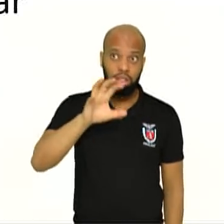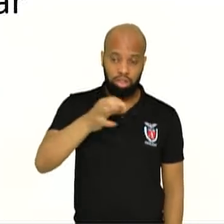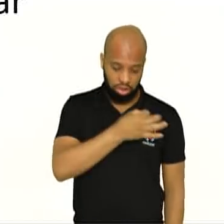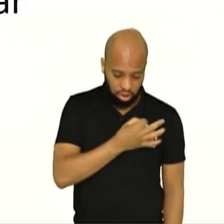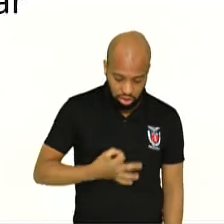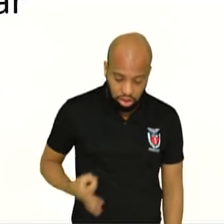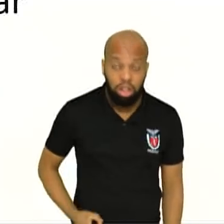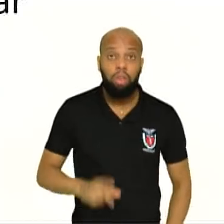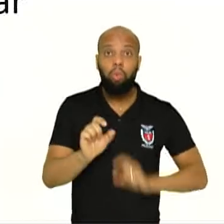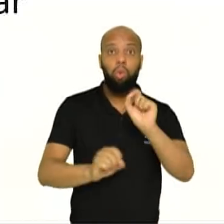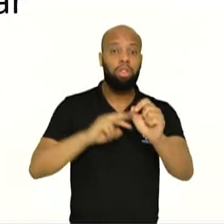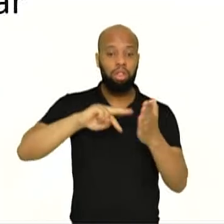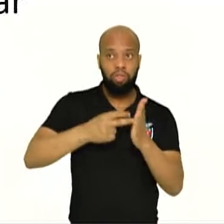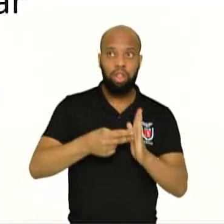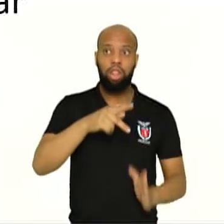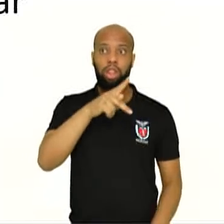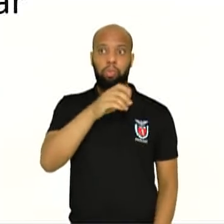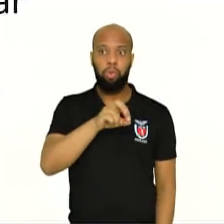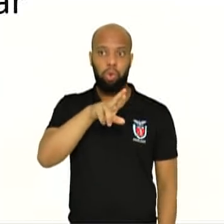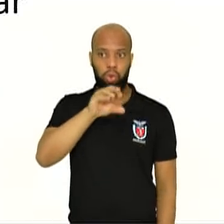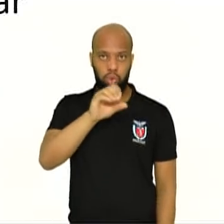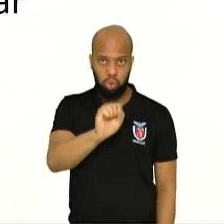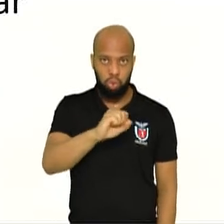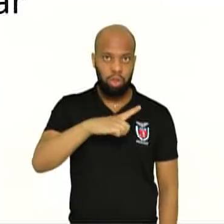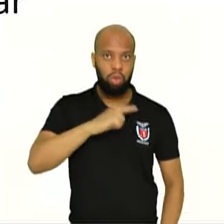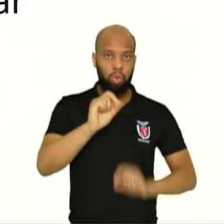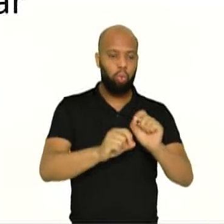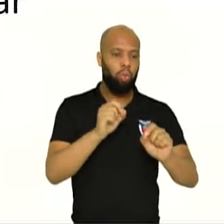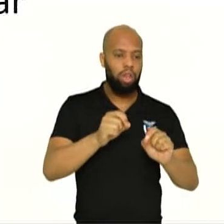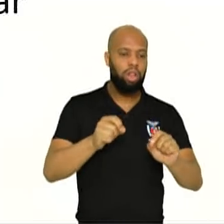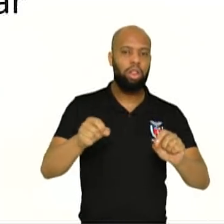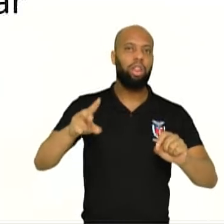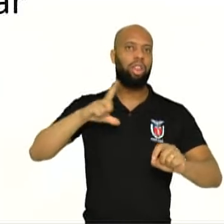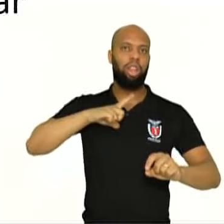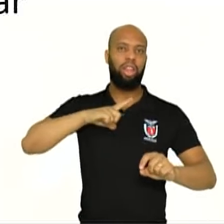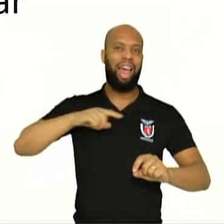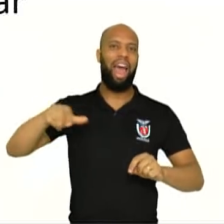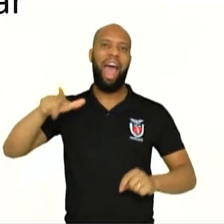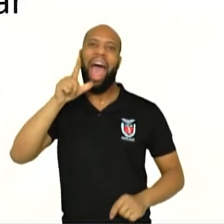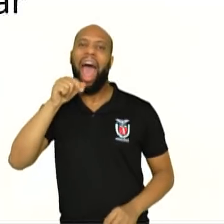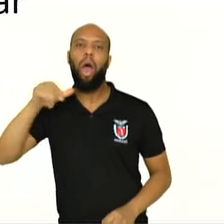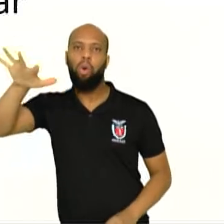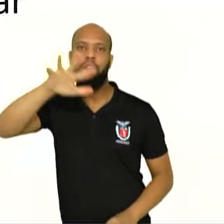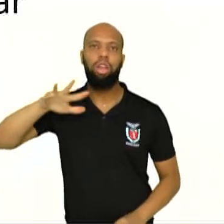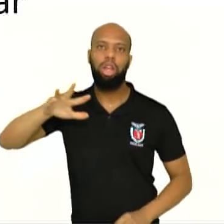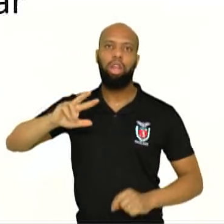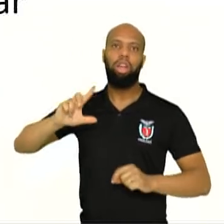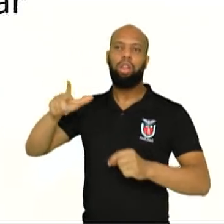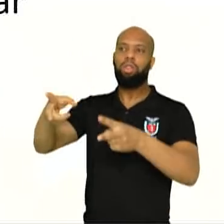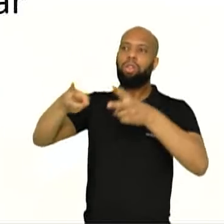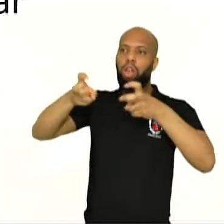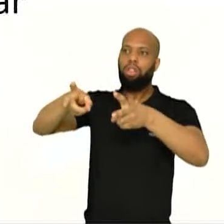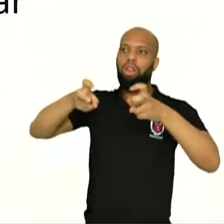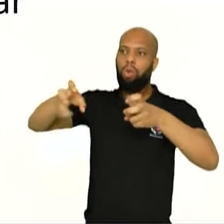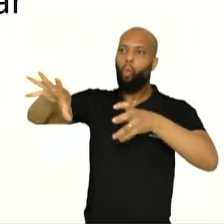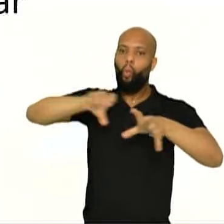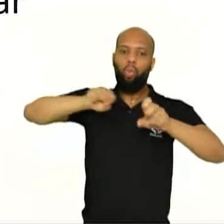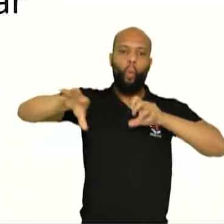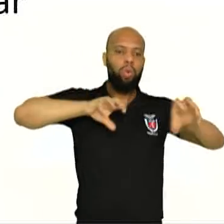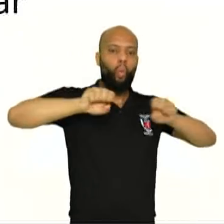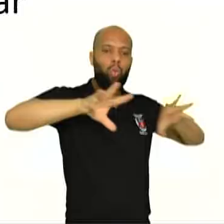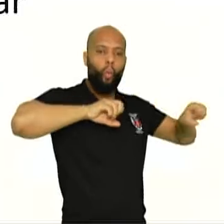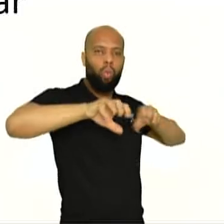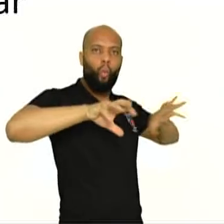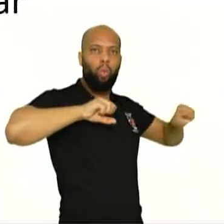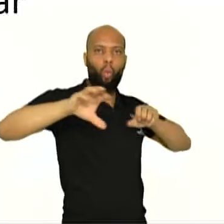buraquinhos são os poros. É por onde ela absorve a água que está no ambiente, filtra essa água com uma célula